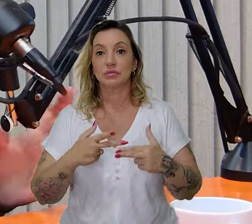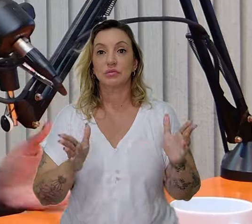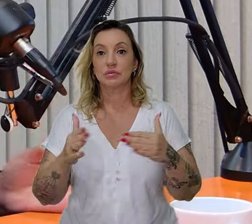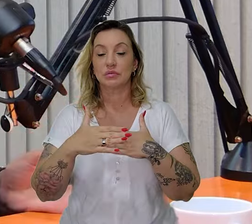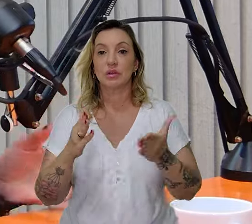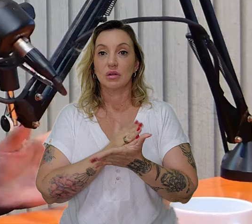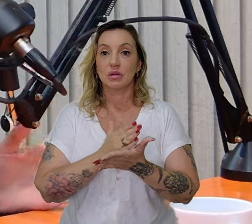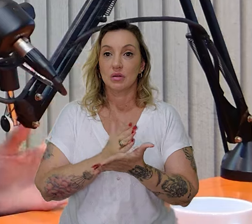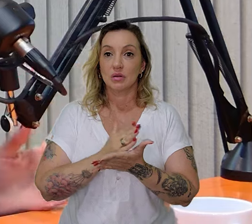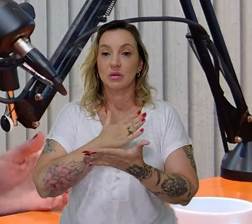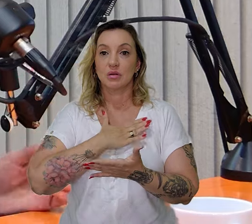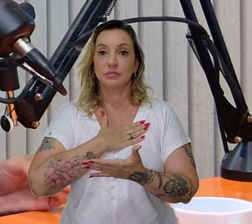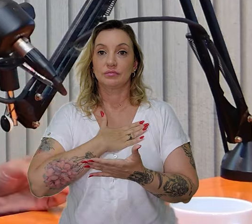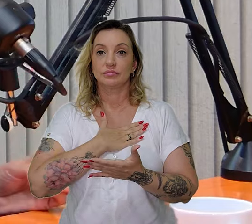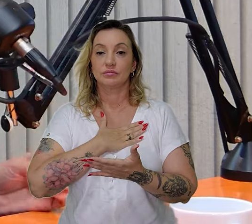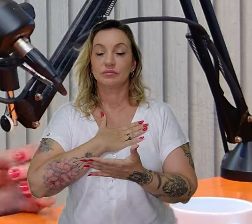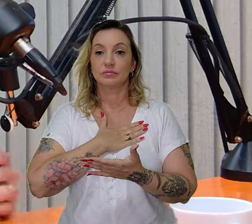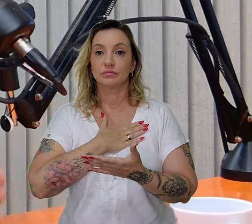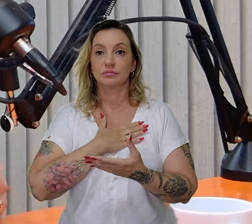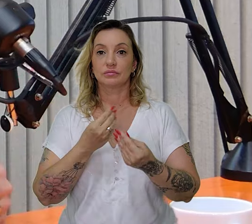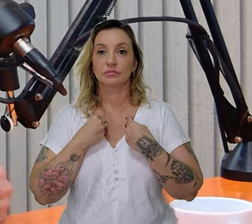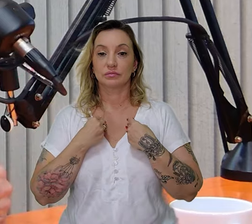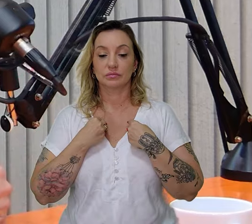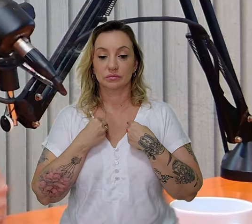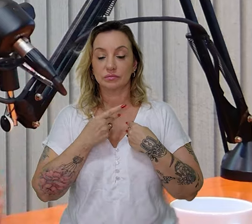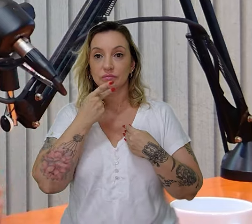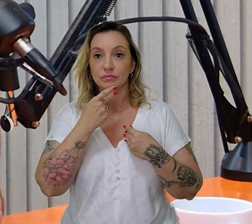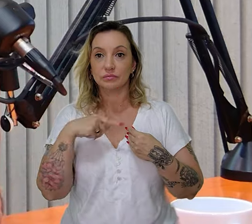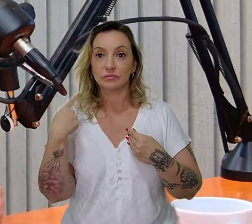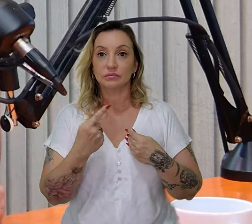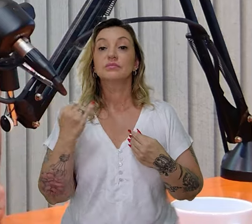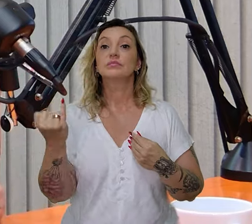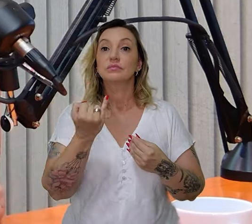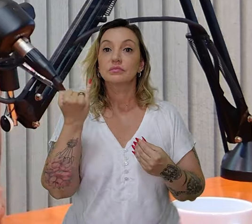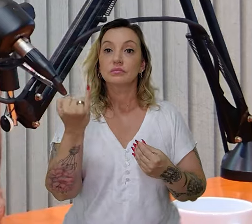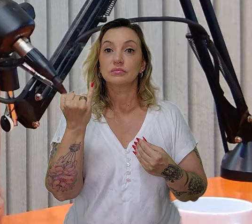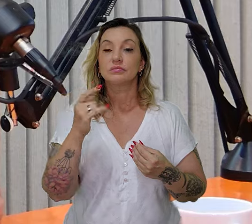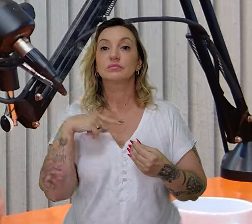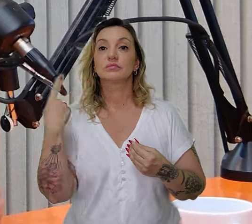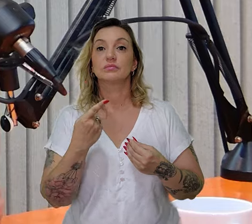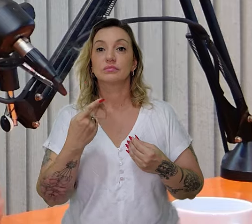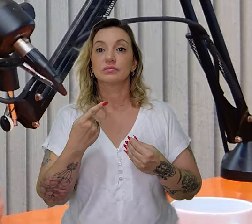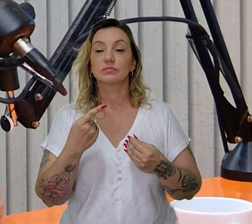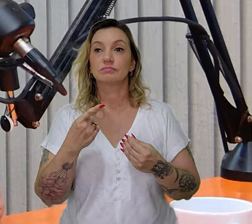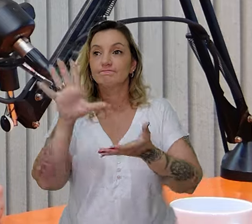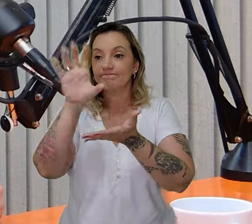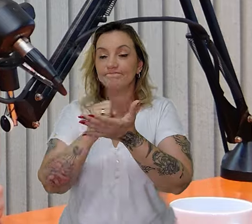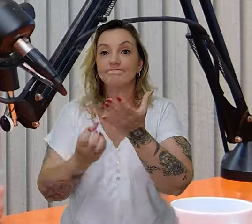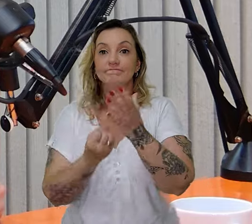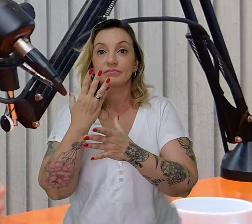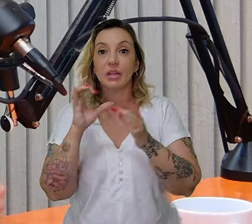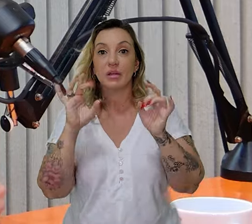caixinha incomoda a gente um pouco e a gente tem trazido muito isso nas nossas falas da importância da gente tirar a criatividade de uma